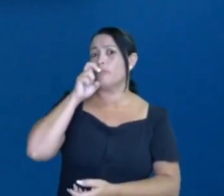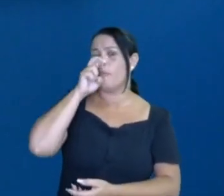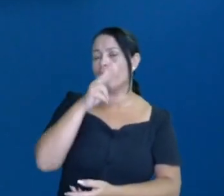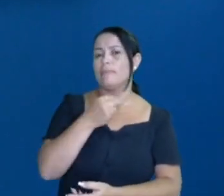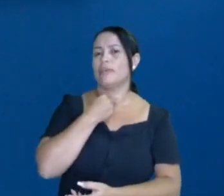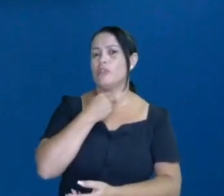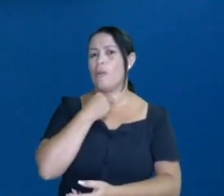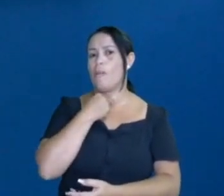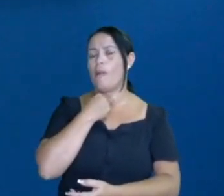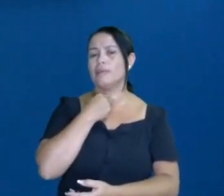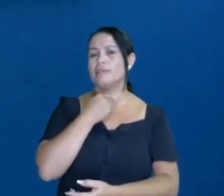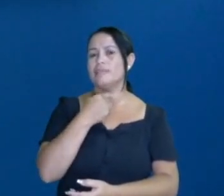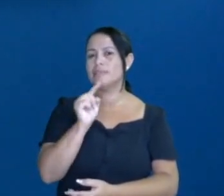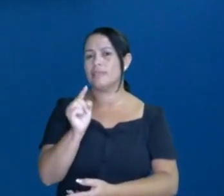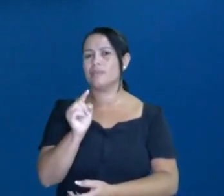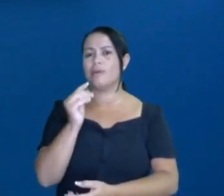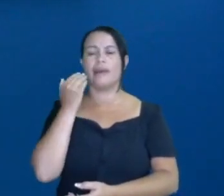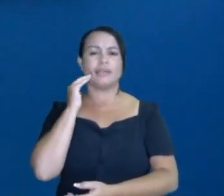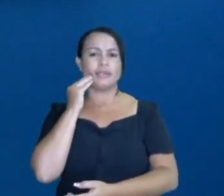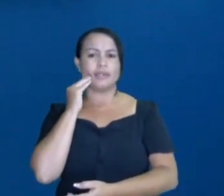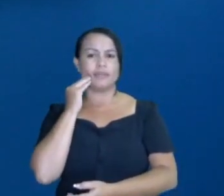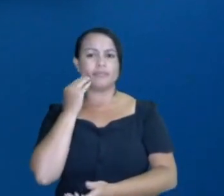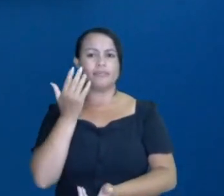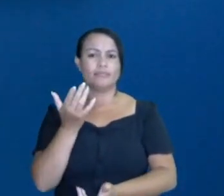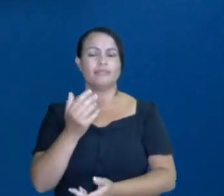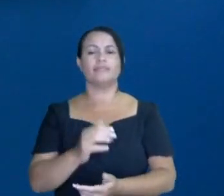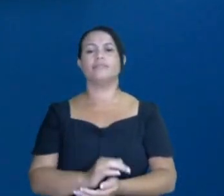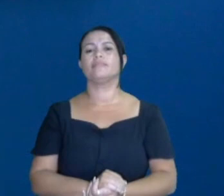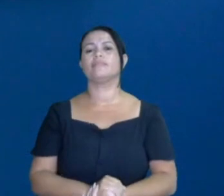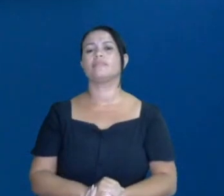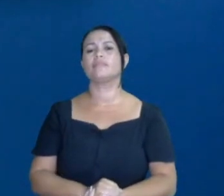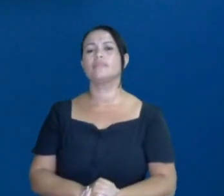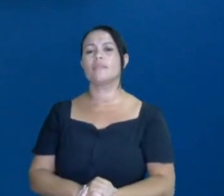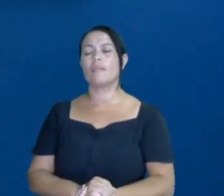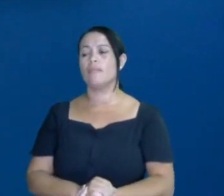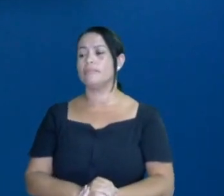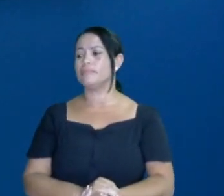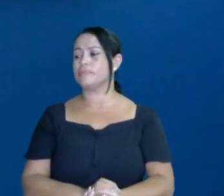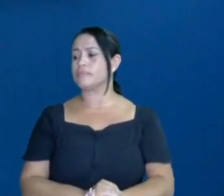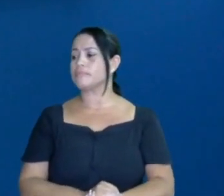ser acentuado, porque ele é acompanhado de um ditongo, ei.